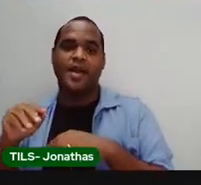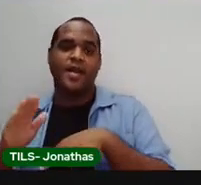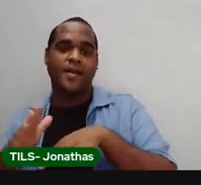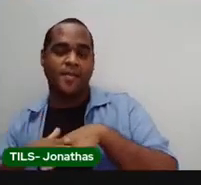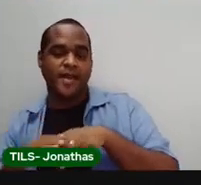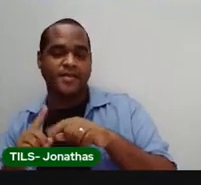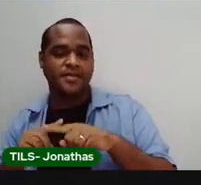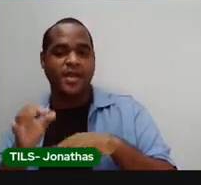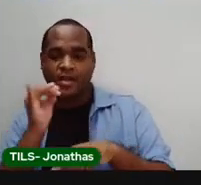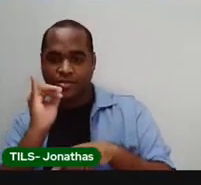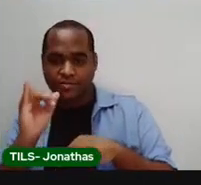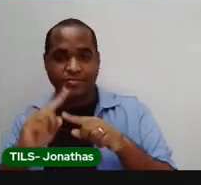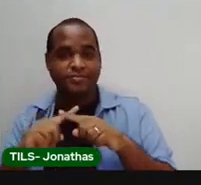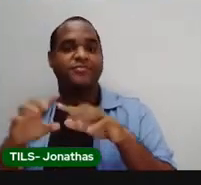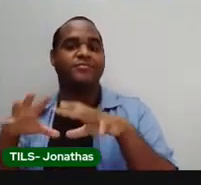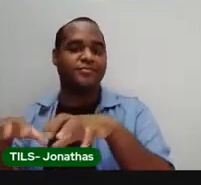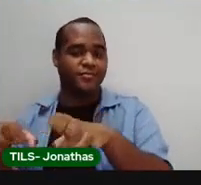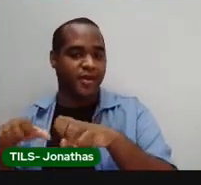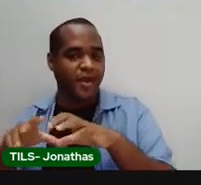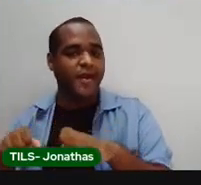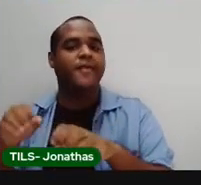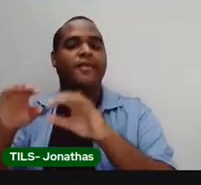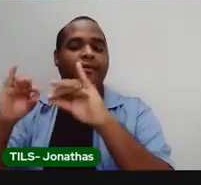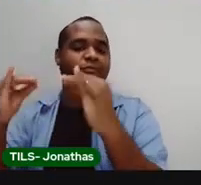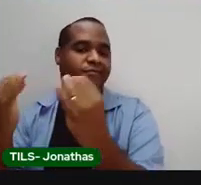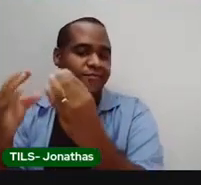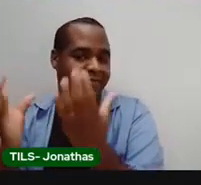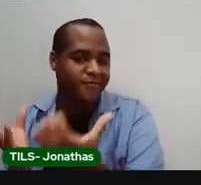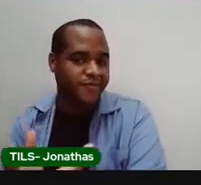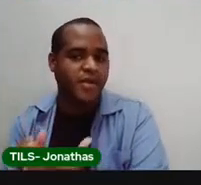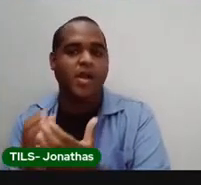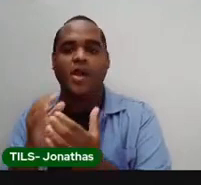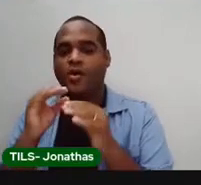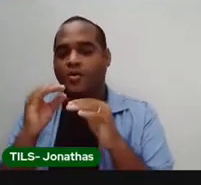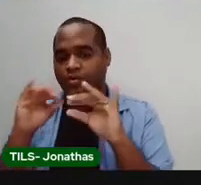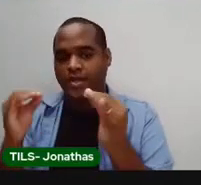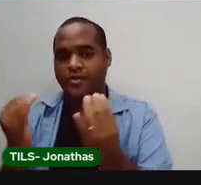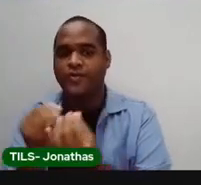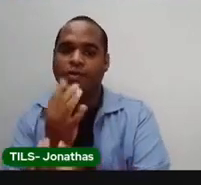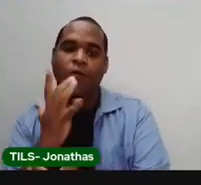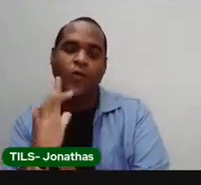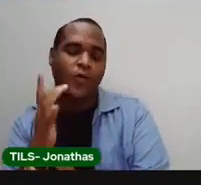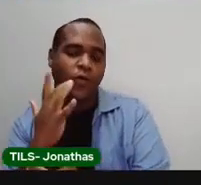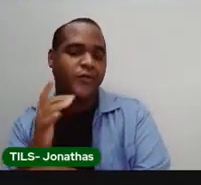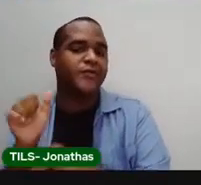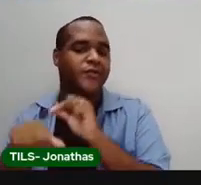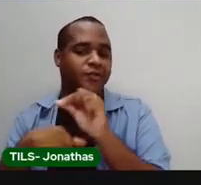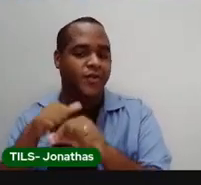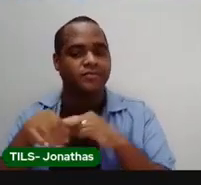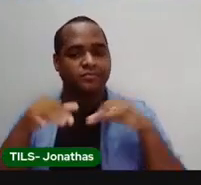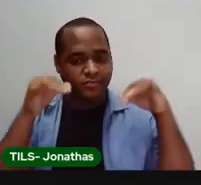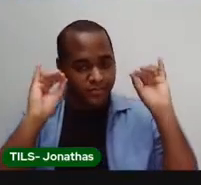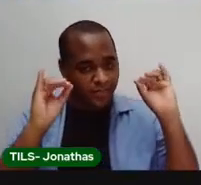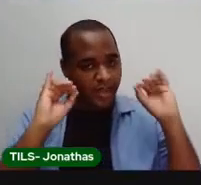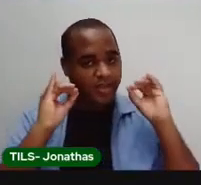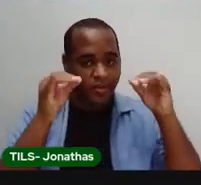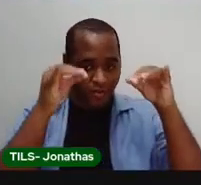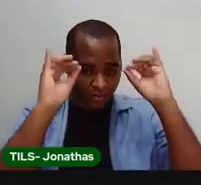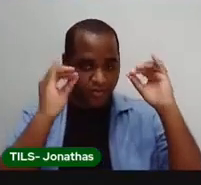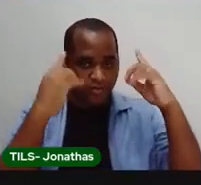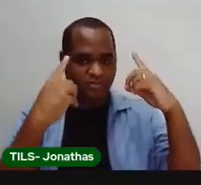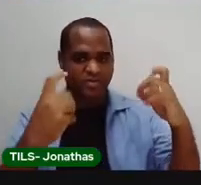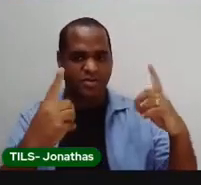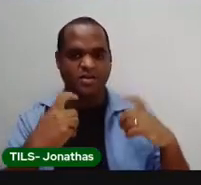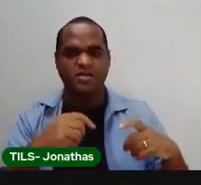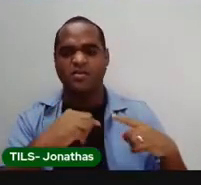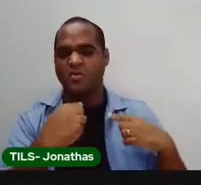cachimbo. Cachimbo é de barro, bate no jarro. O jarro é de ouro, bate no touro. O touro é